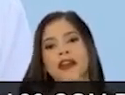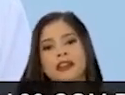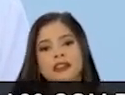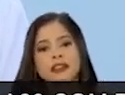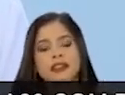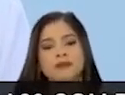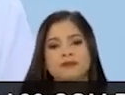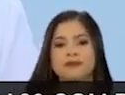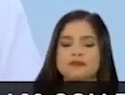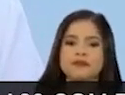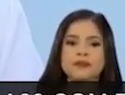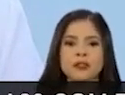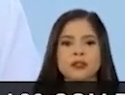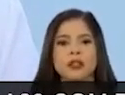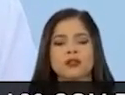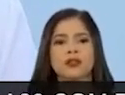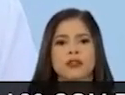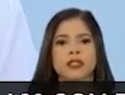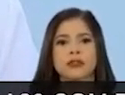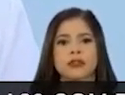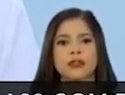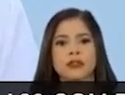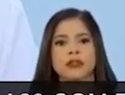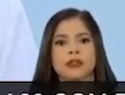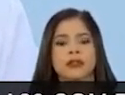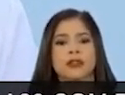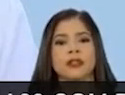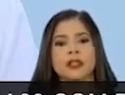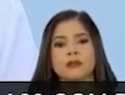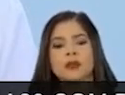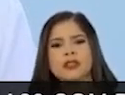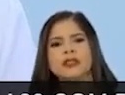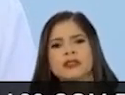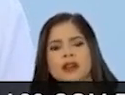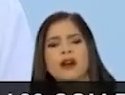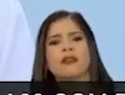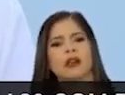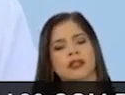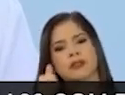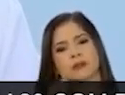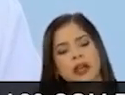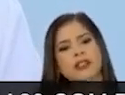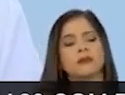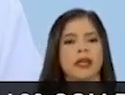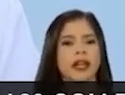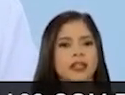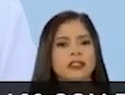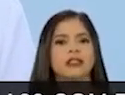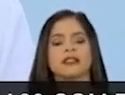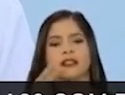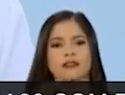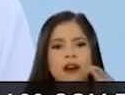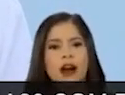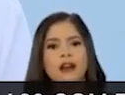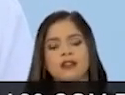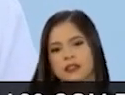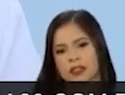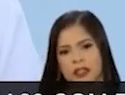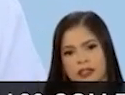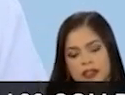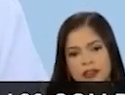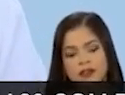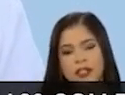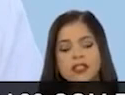fazer entrevista com os chefes de serviço, e muitas são as colegas que falam que durante as suas entrevistas